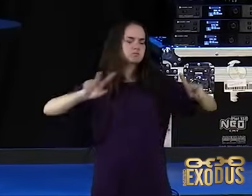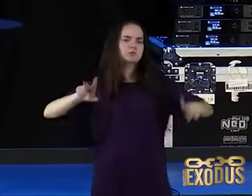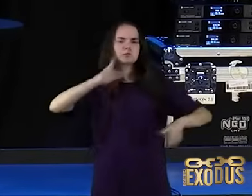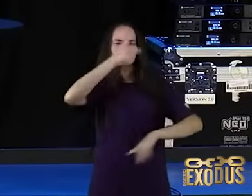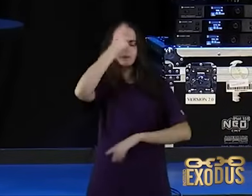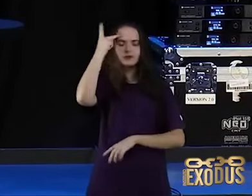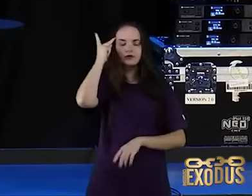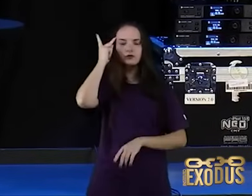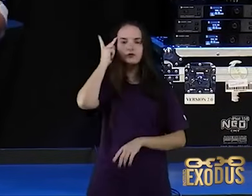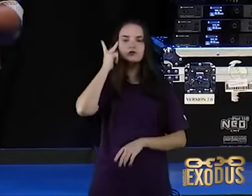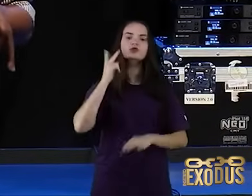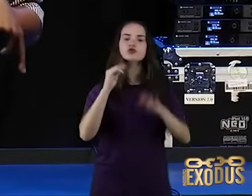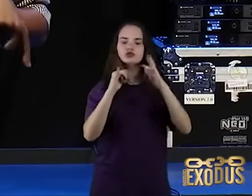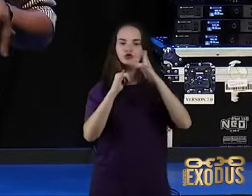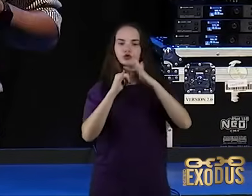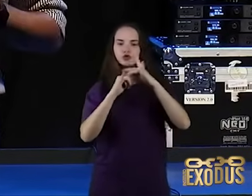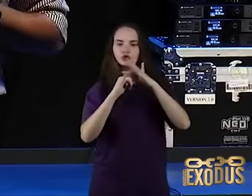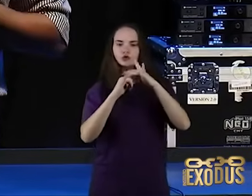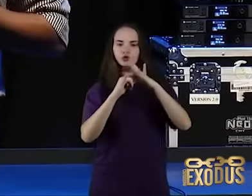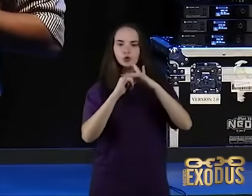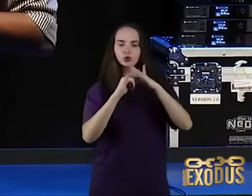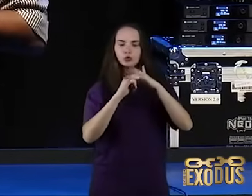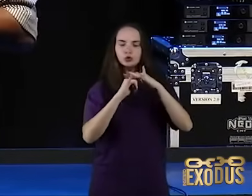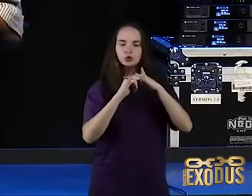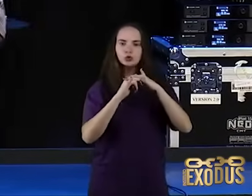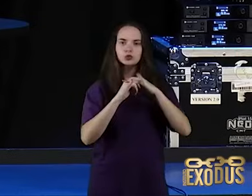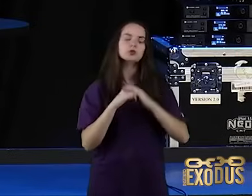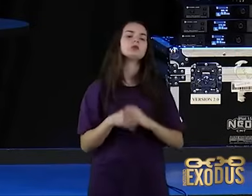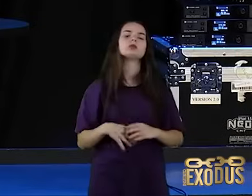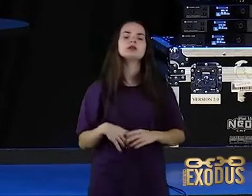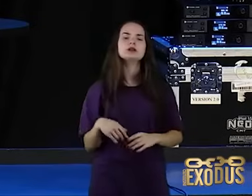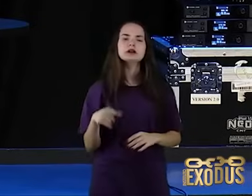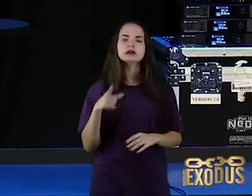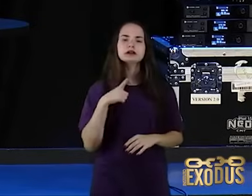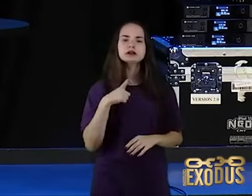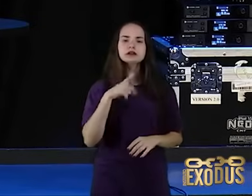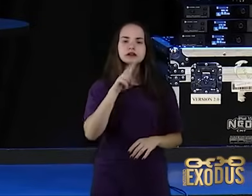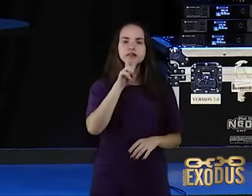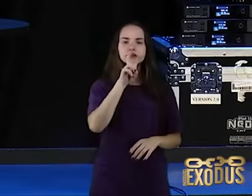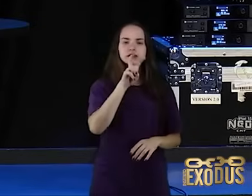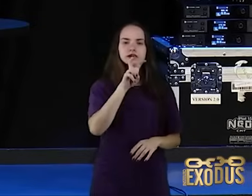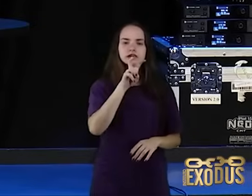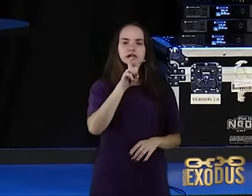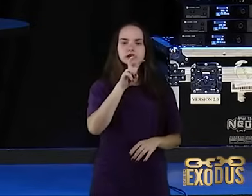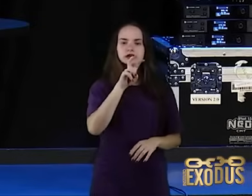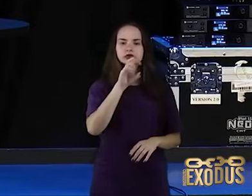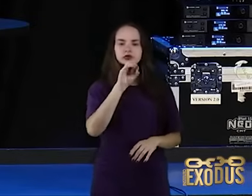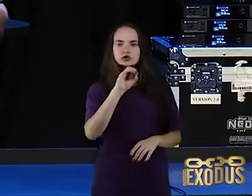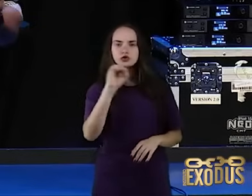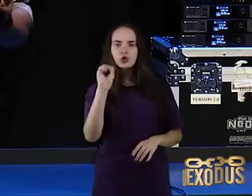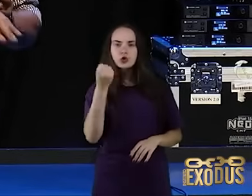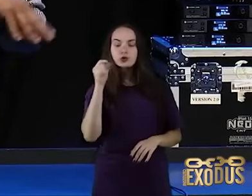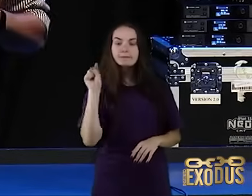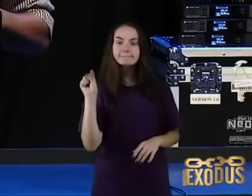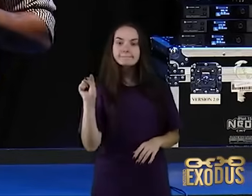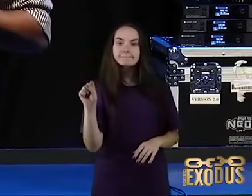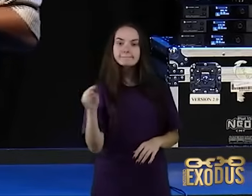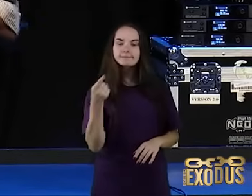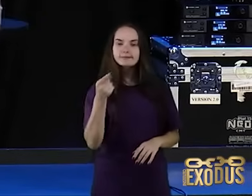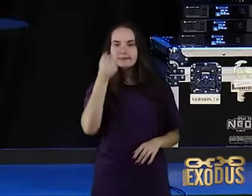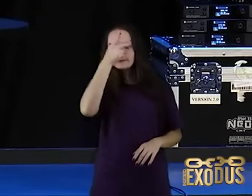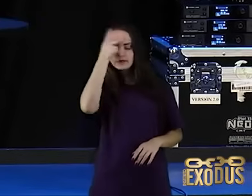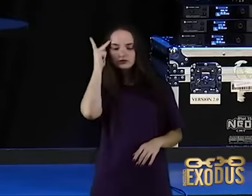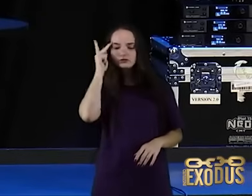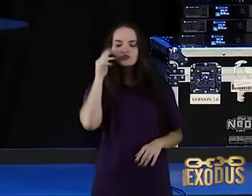YouTube de 10 de dezembro a 6 de janeiro foram 508.000 pessoas que entraram ali